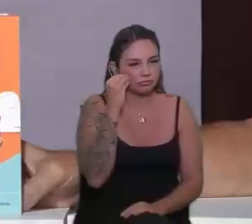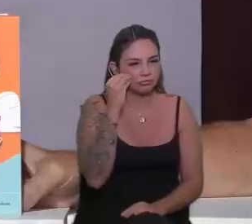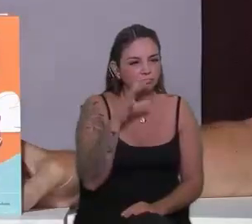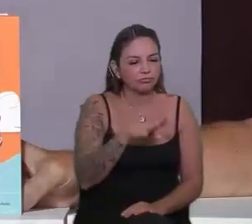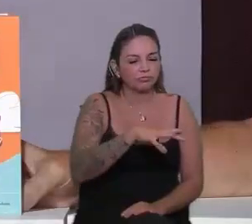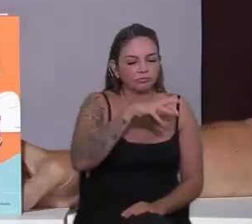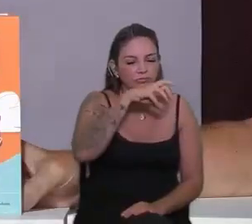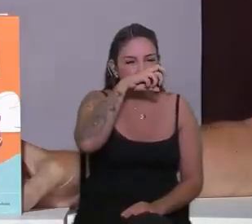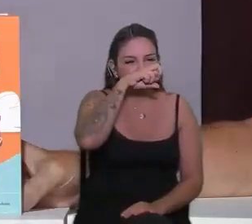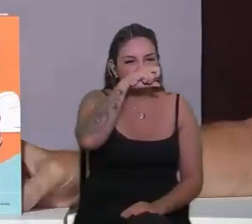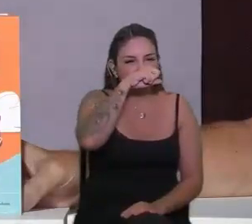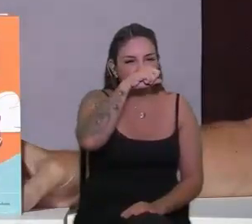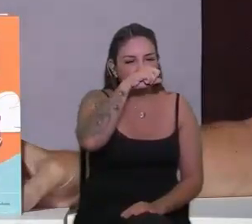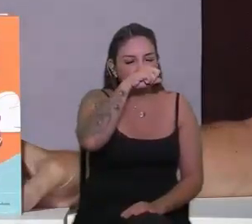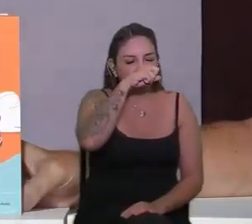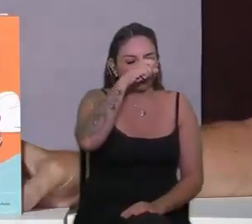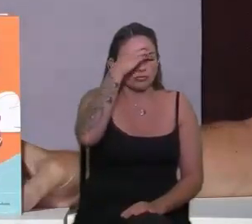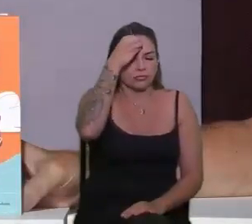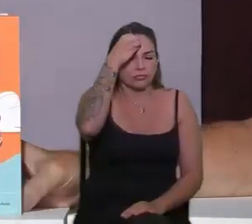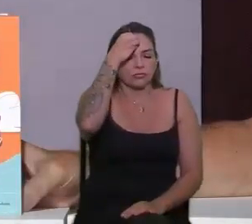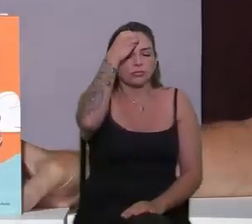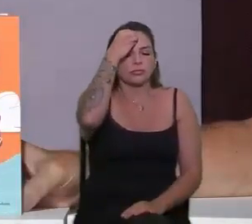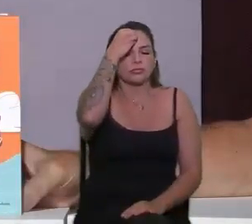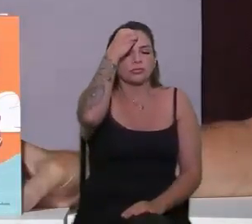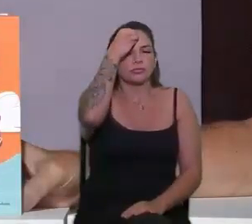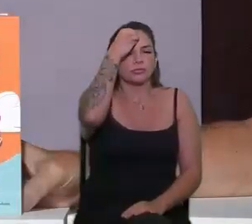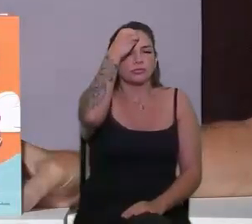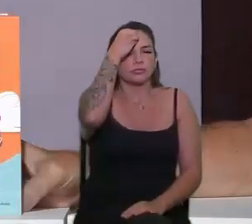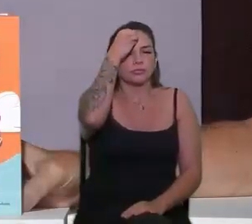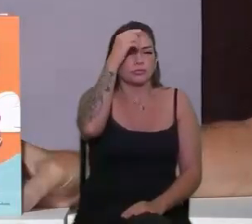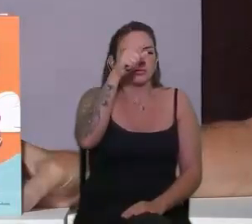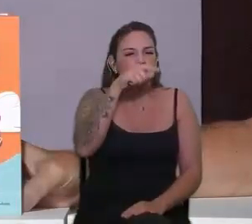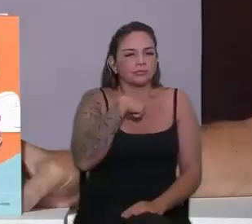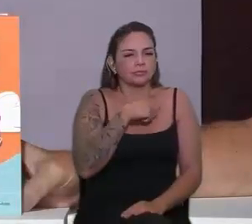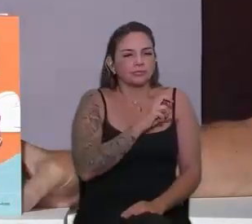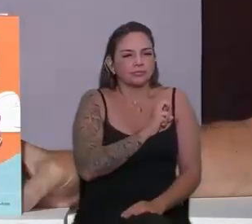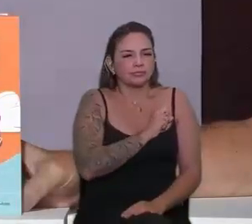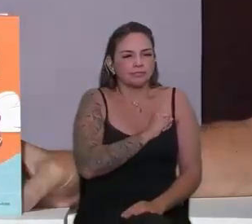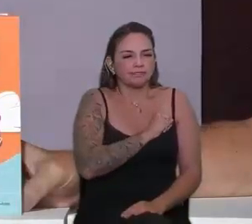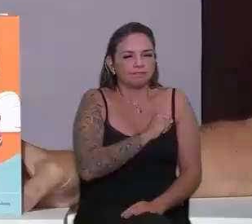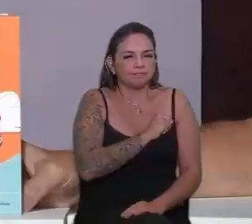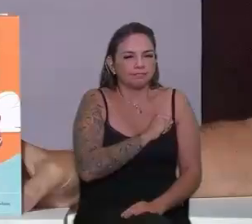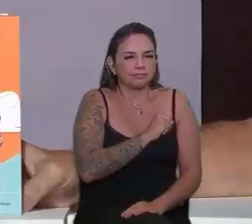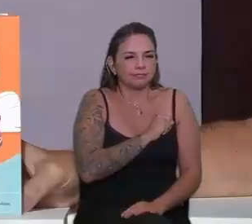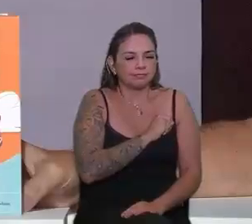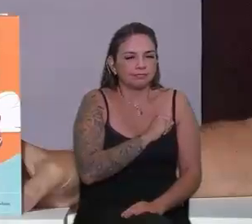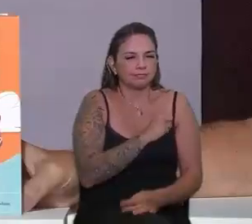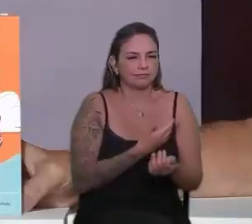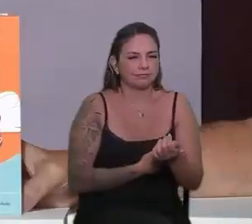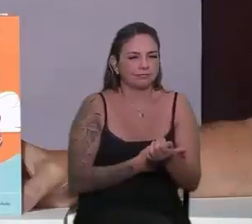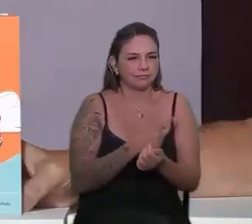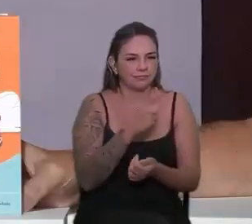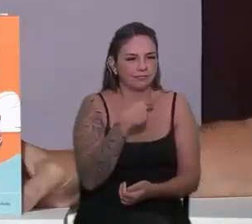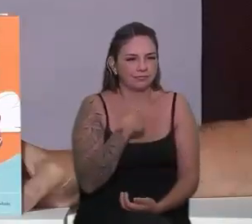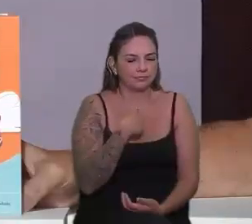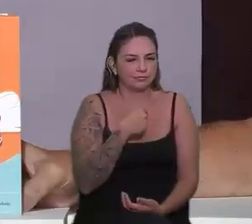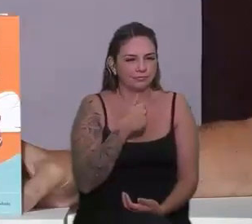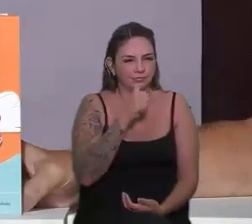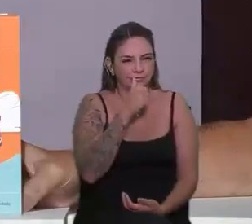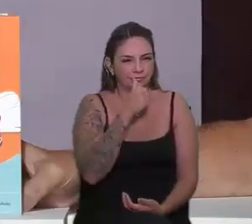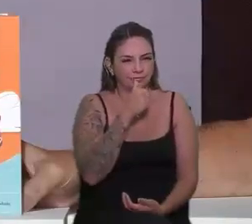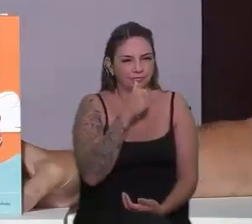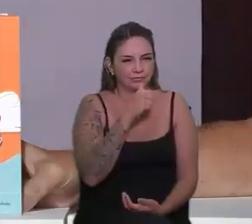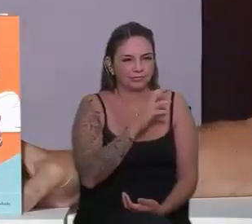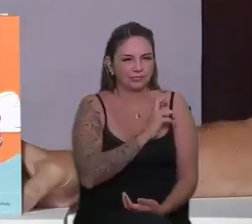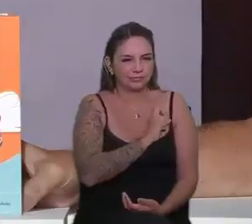Aquele cheiro cortante marcou meu cérebro de uma forma que Teresa virou meu sonho, minha meta de conquista, meu vício. Ela virou minha cachaça.